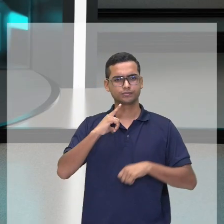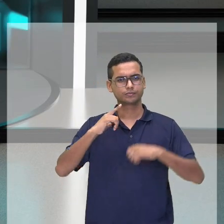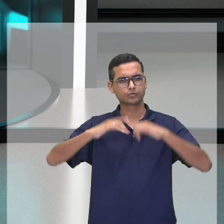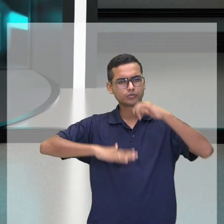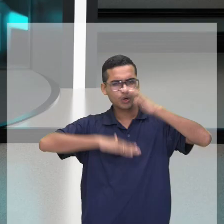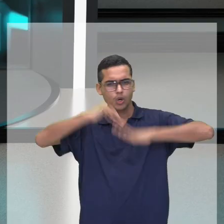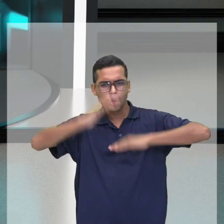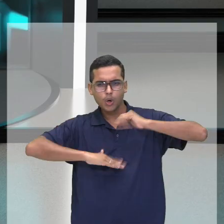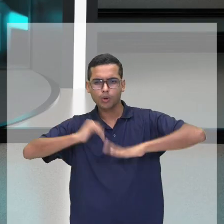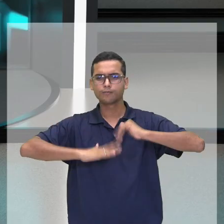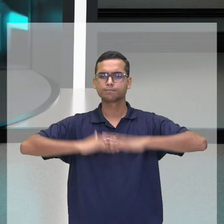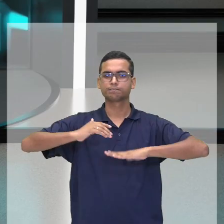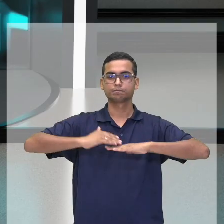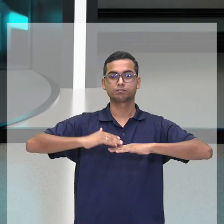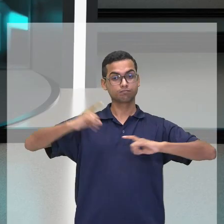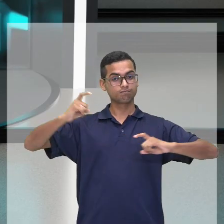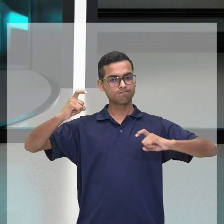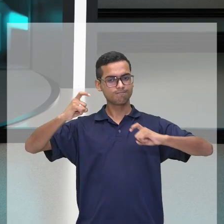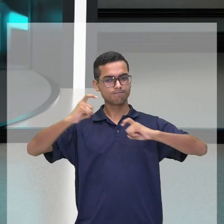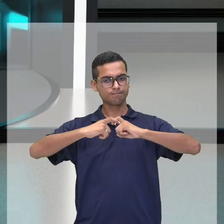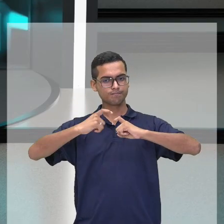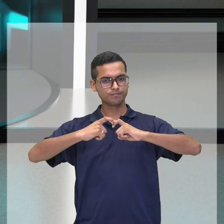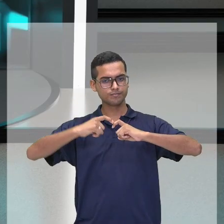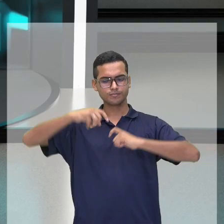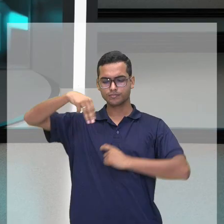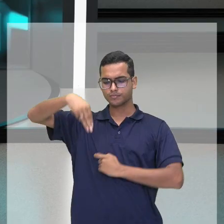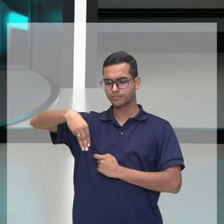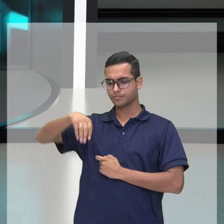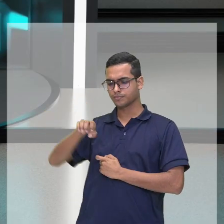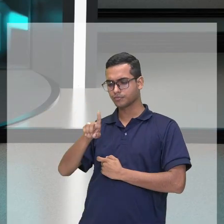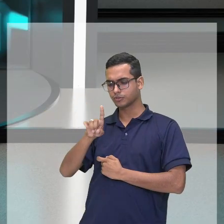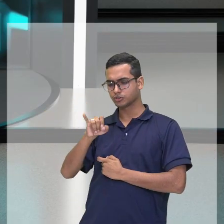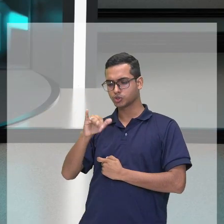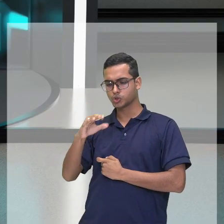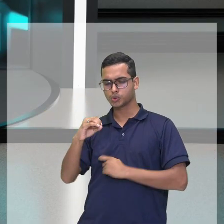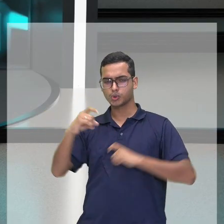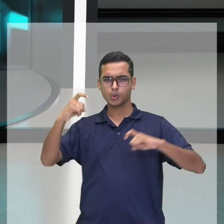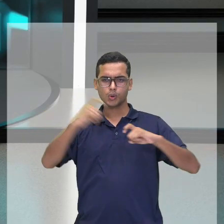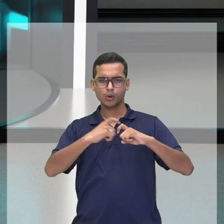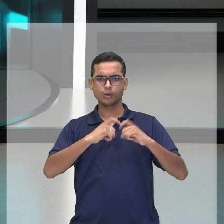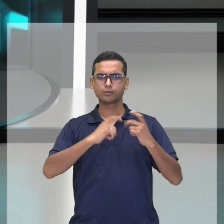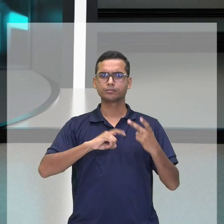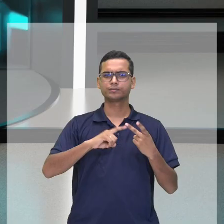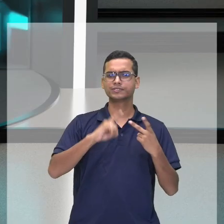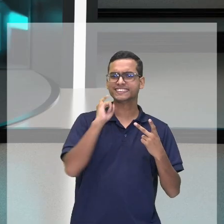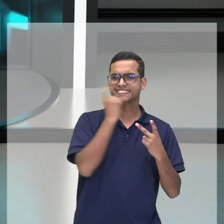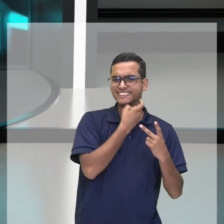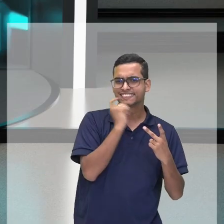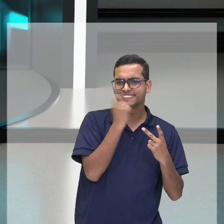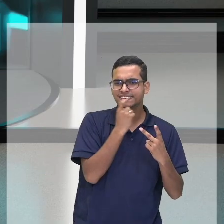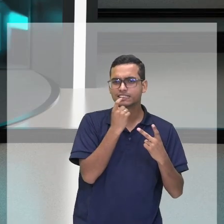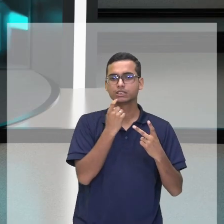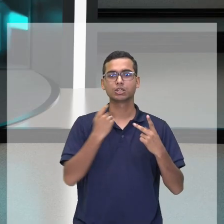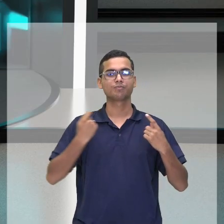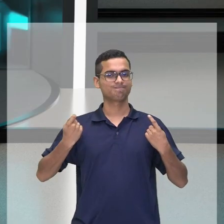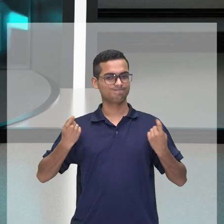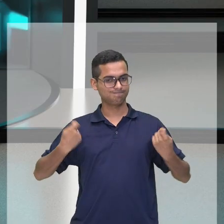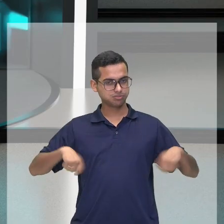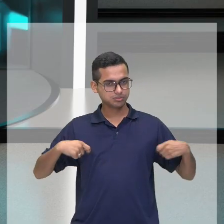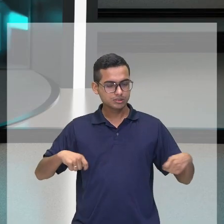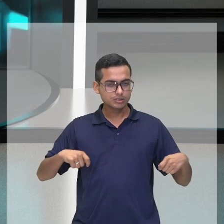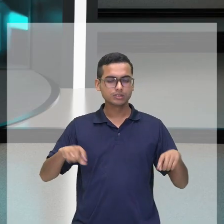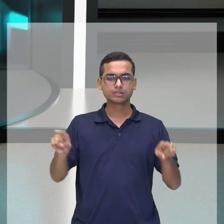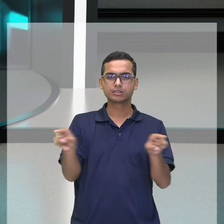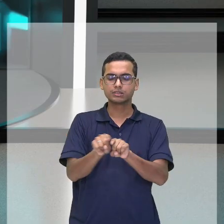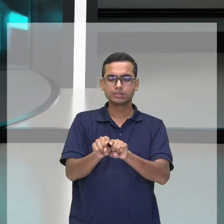né? O médico, seja um médico, dentista, ele precisa ter um